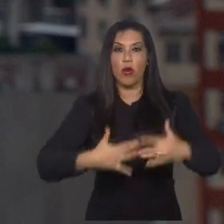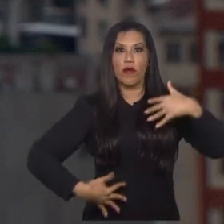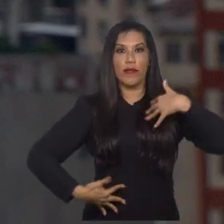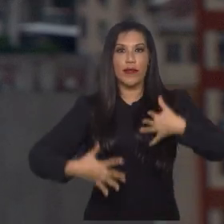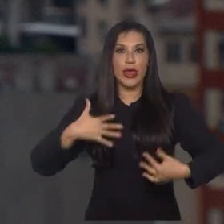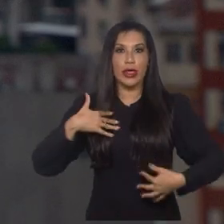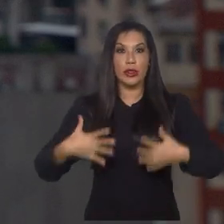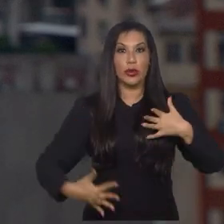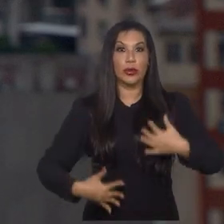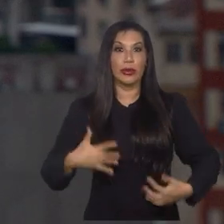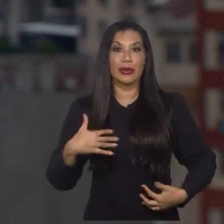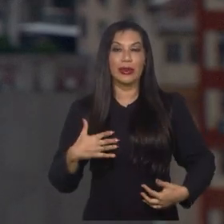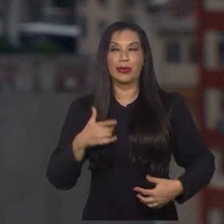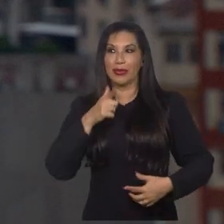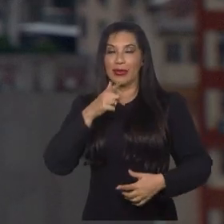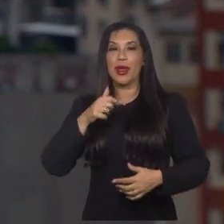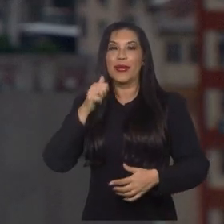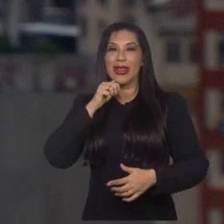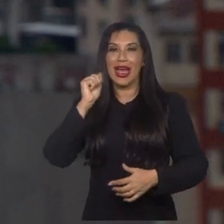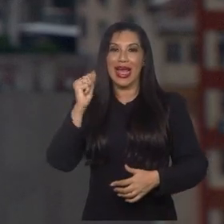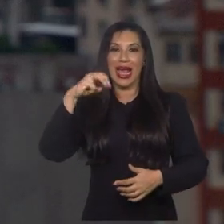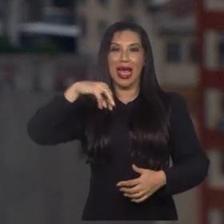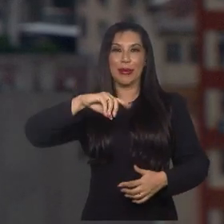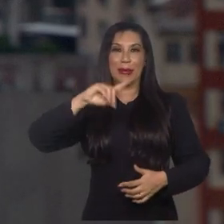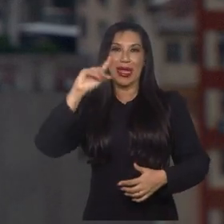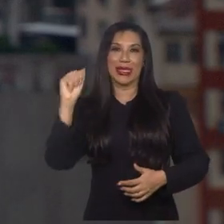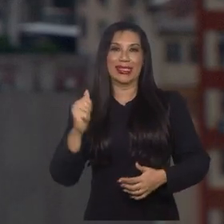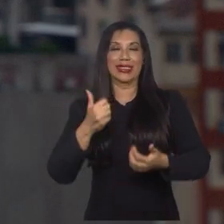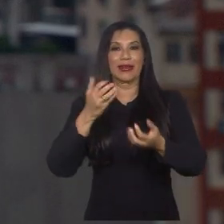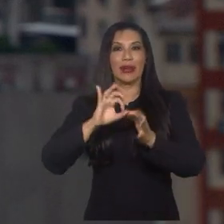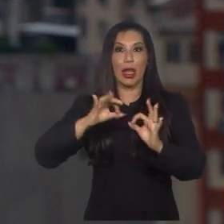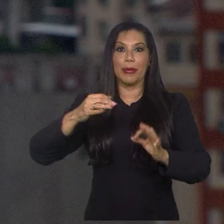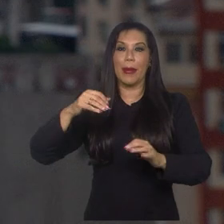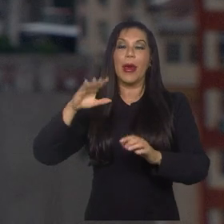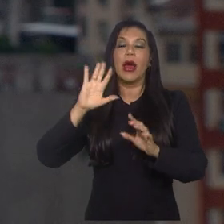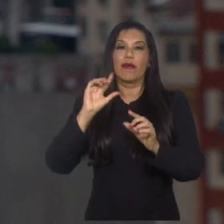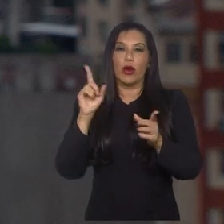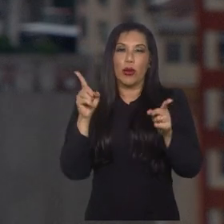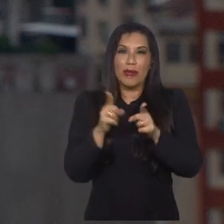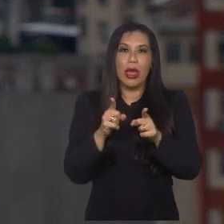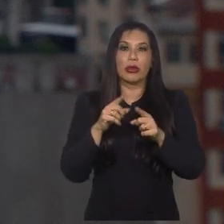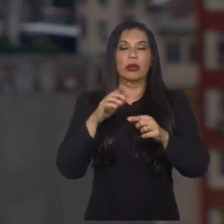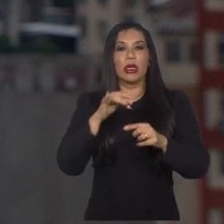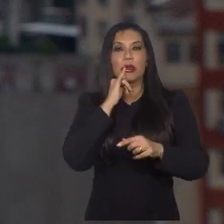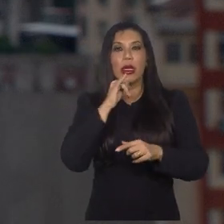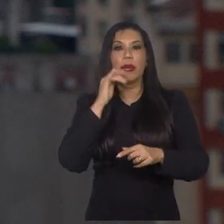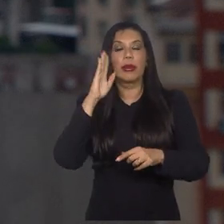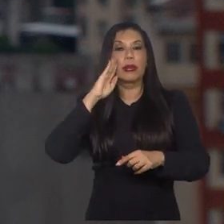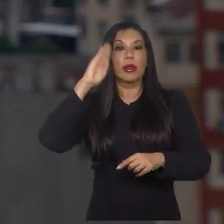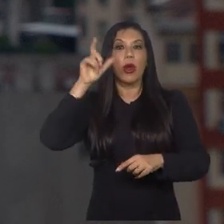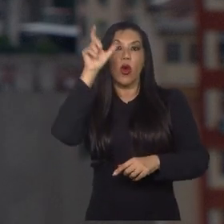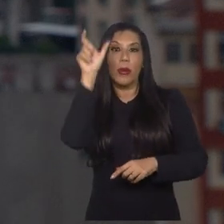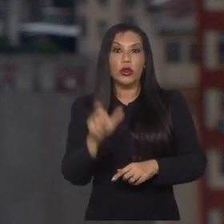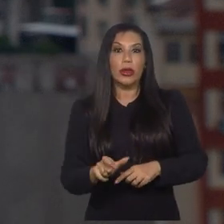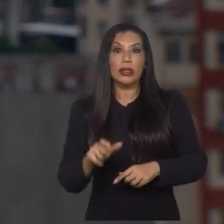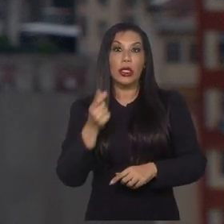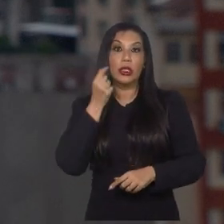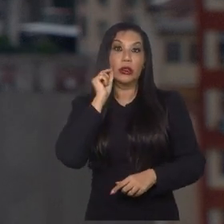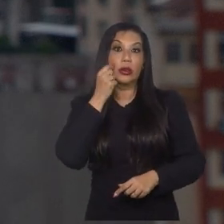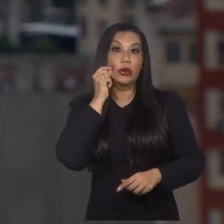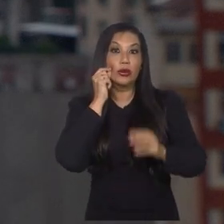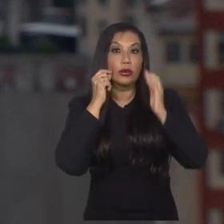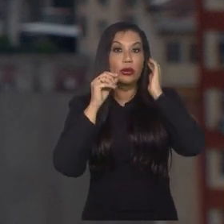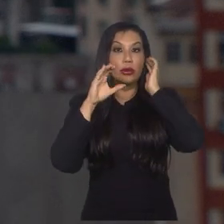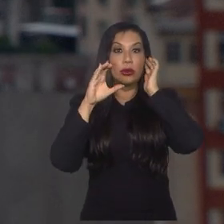físicos e a Amanda não. Até achei que ela ia falar um pouquinho mais, mas tem uma jogadora, centroavante da Suíça